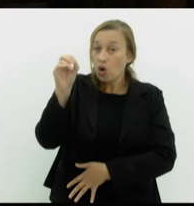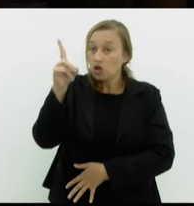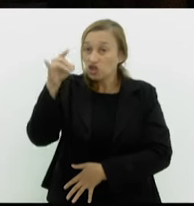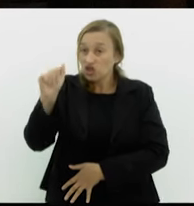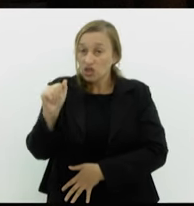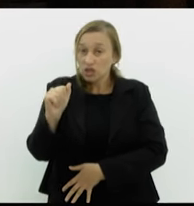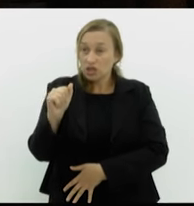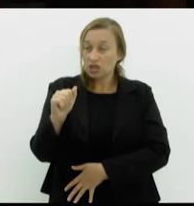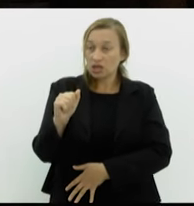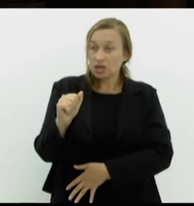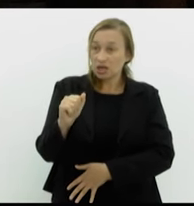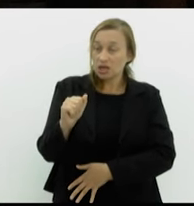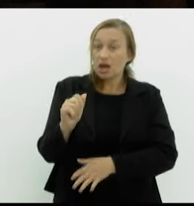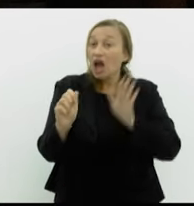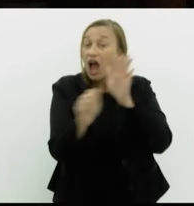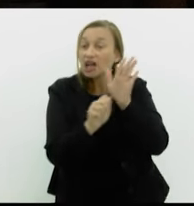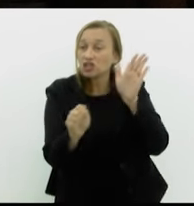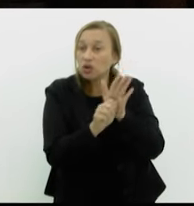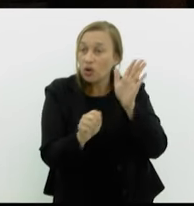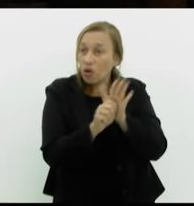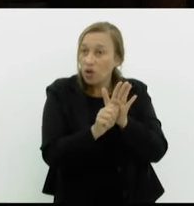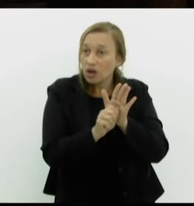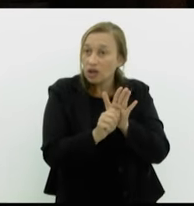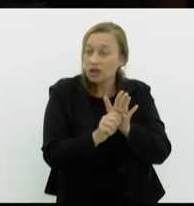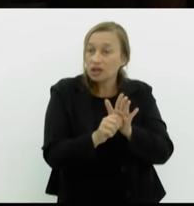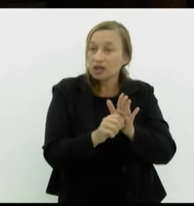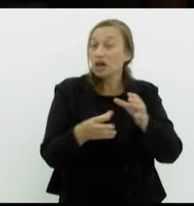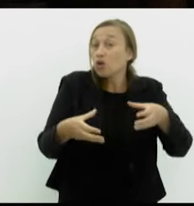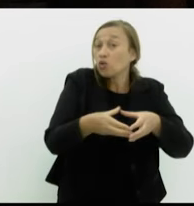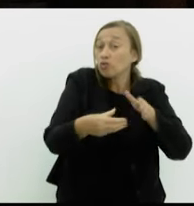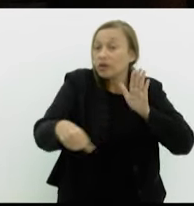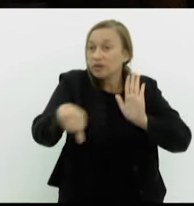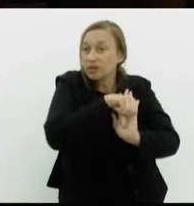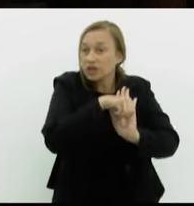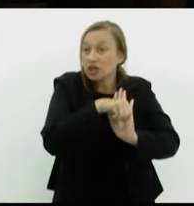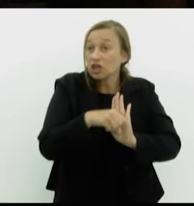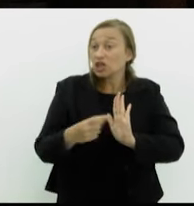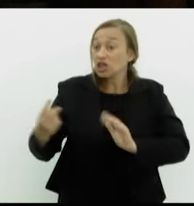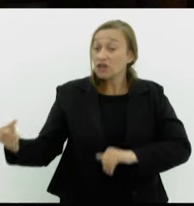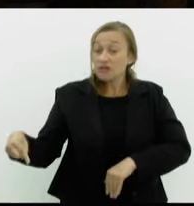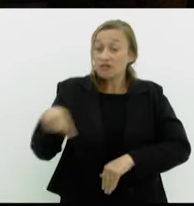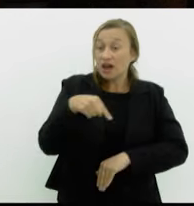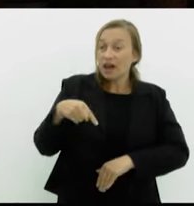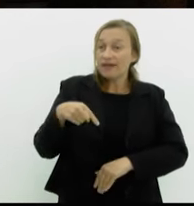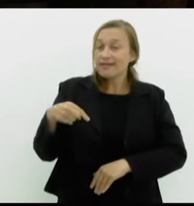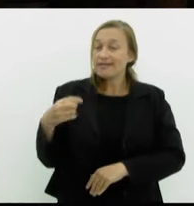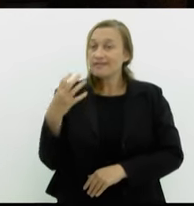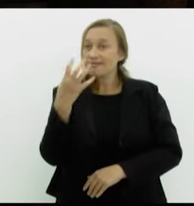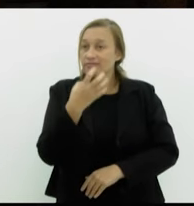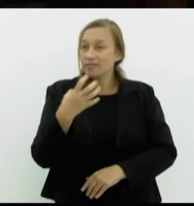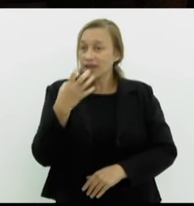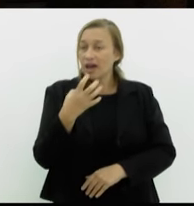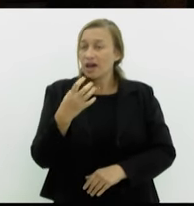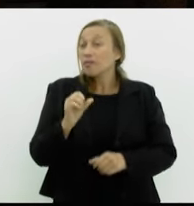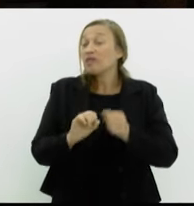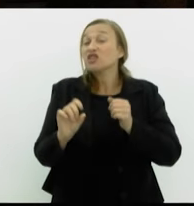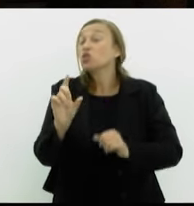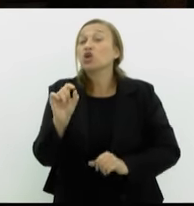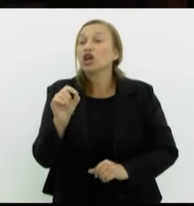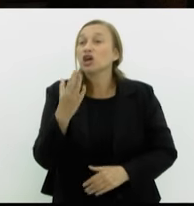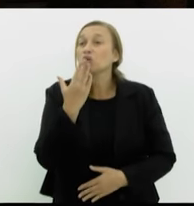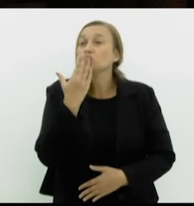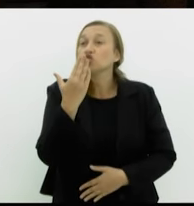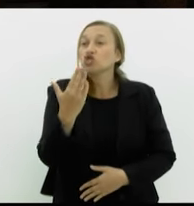que sobem aos palcos com o dinheiro da população, do trabalhador, para fazer aquele tipo